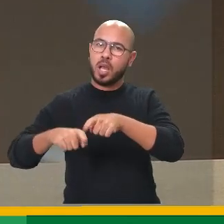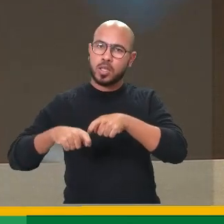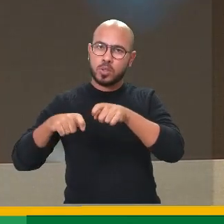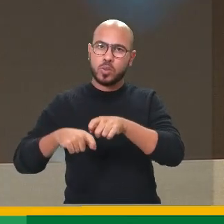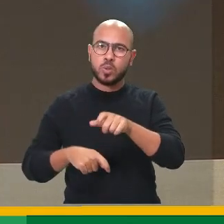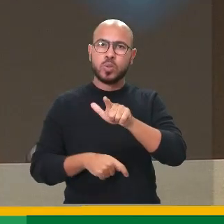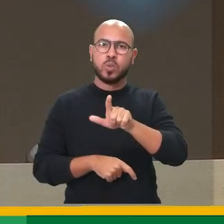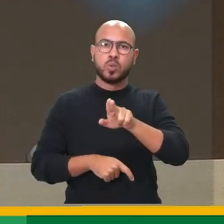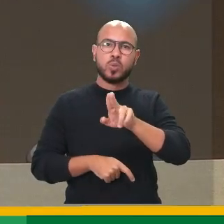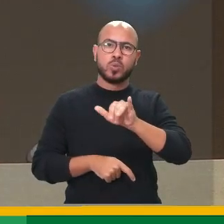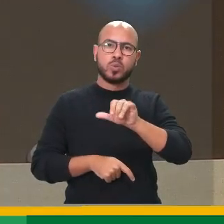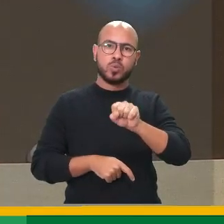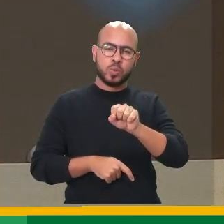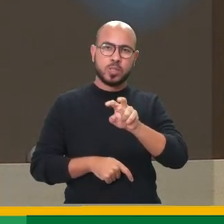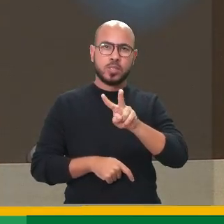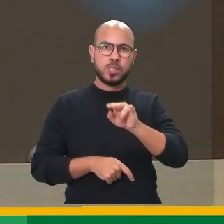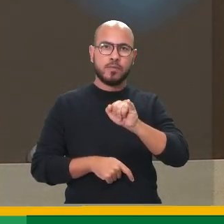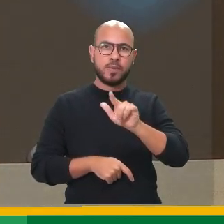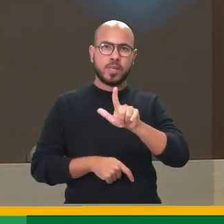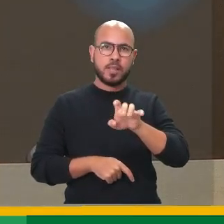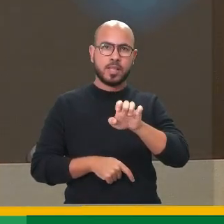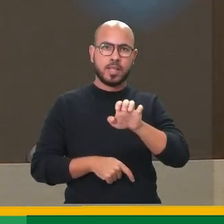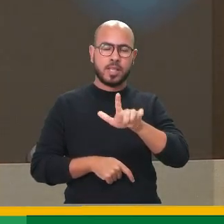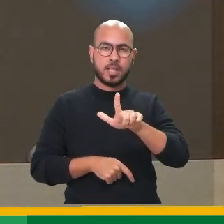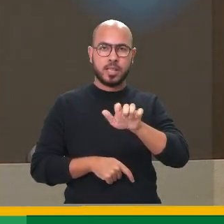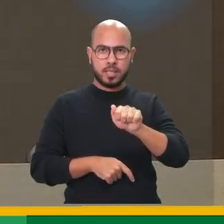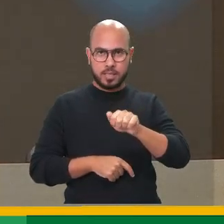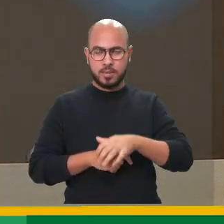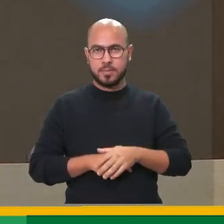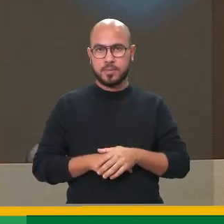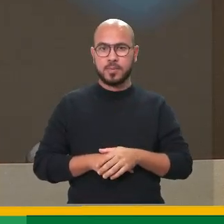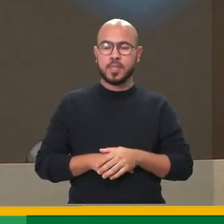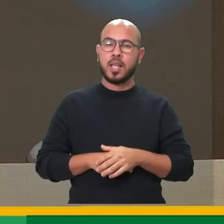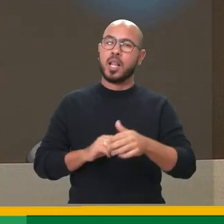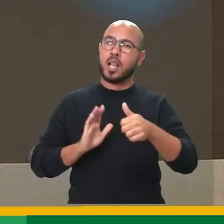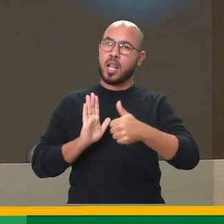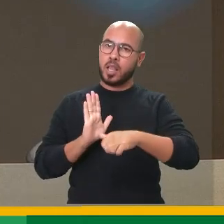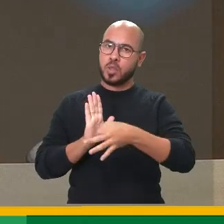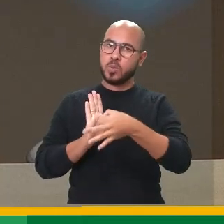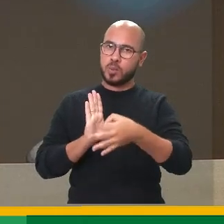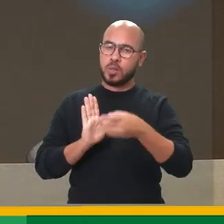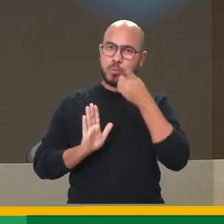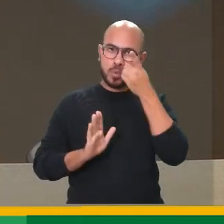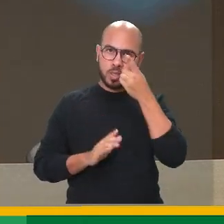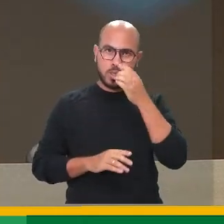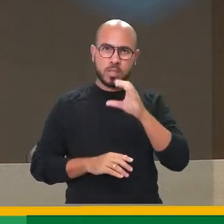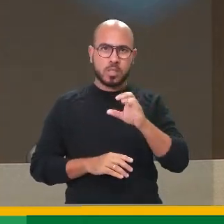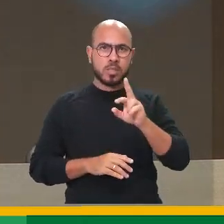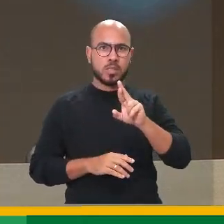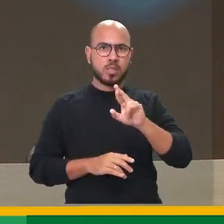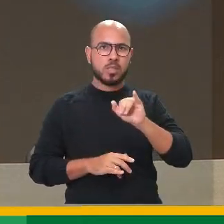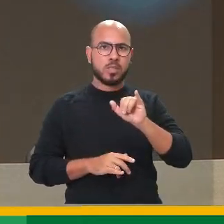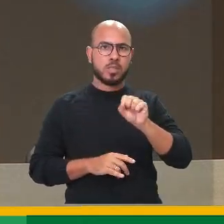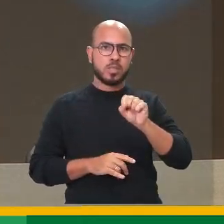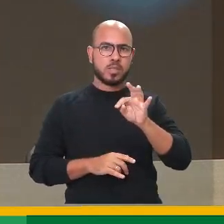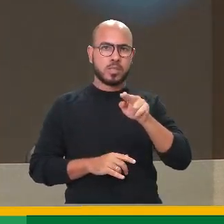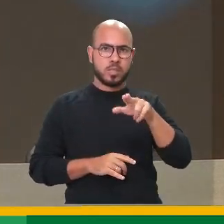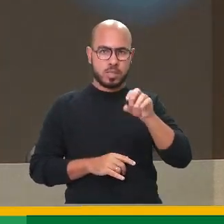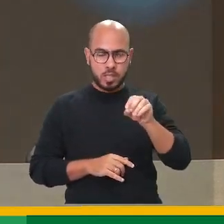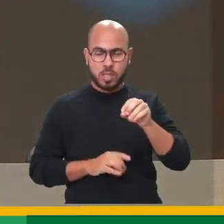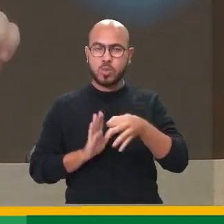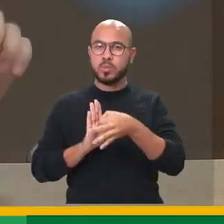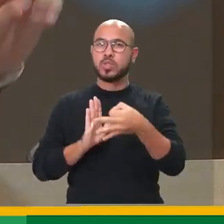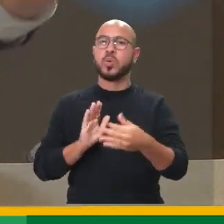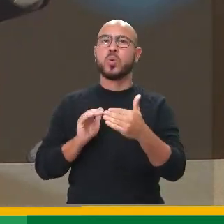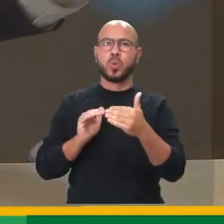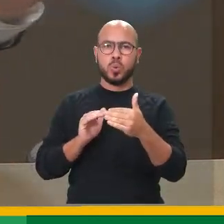Alberto Vilela ão deordem Presidente relator deputado Cristiano Galindo com parecer favorável à matéria